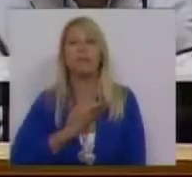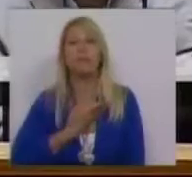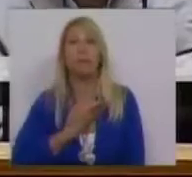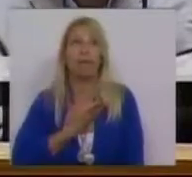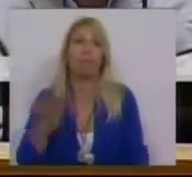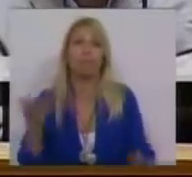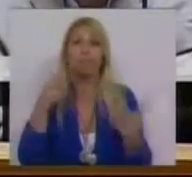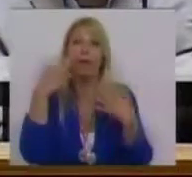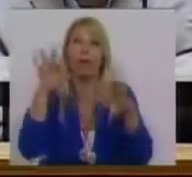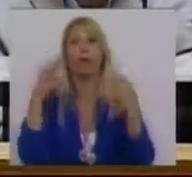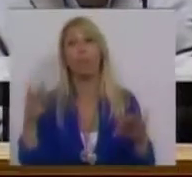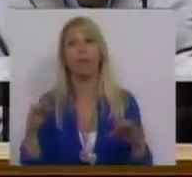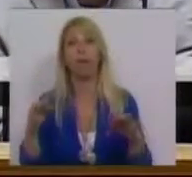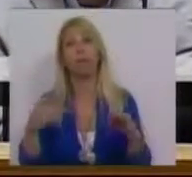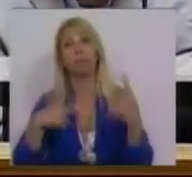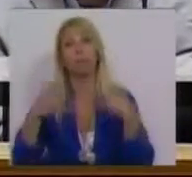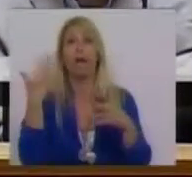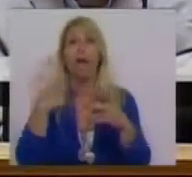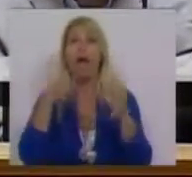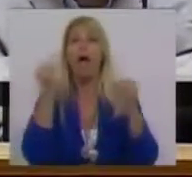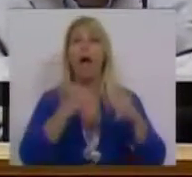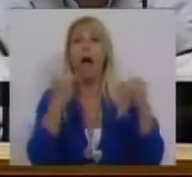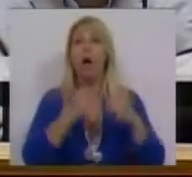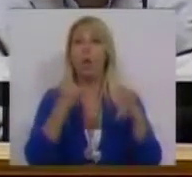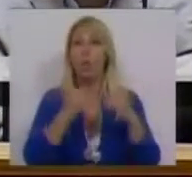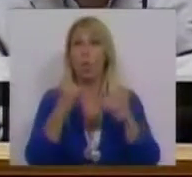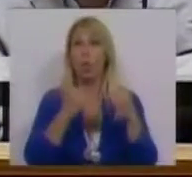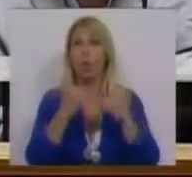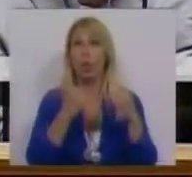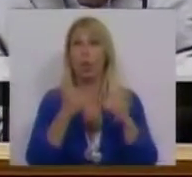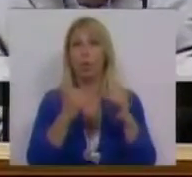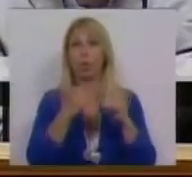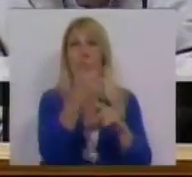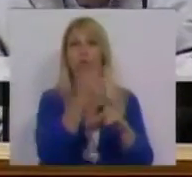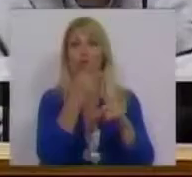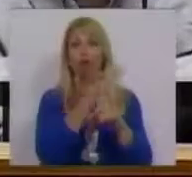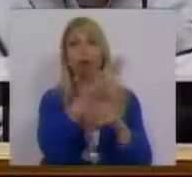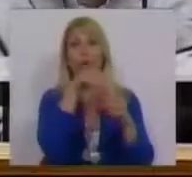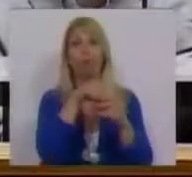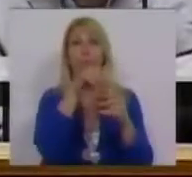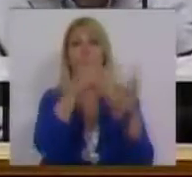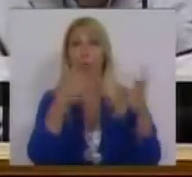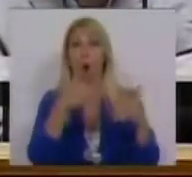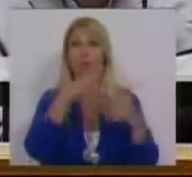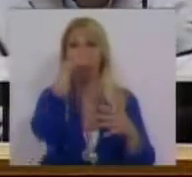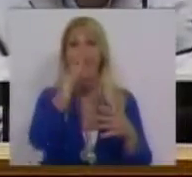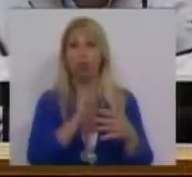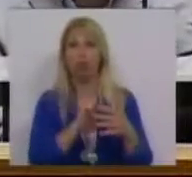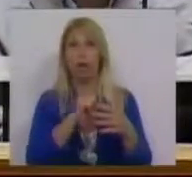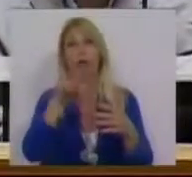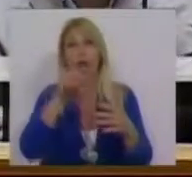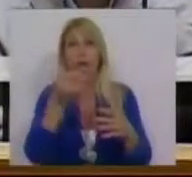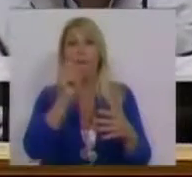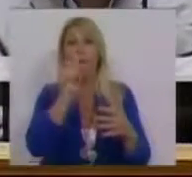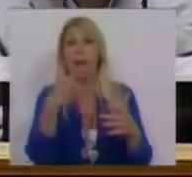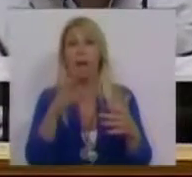o memorando, estiveram com ele, aprovaram todos os orçamentos de Estado que os antecederam e aprovaram todos os PECs.